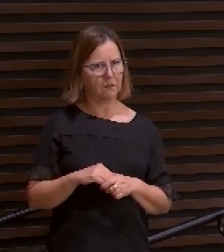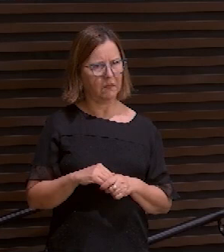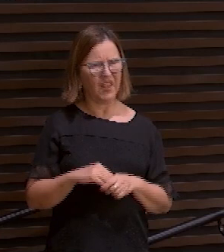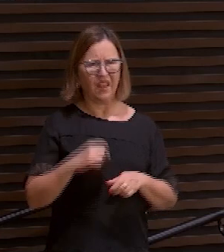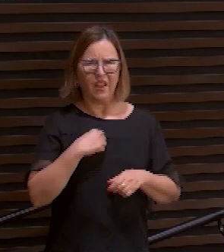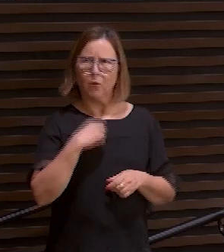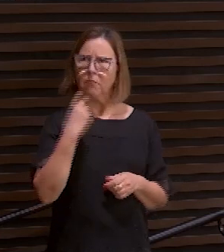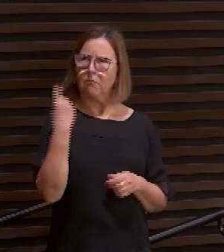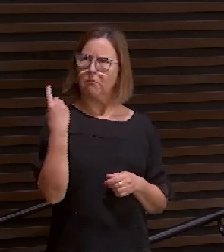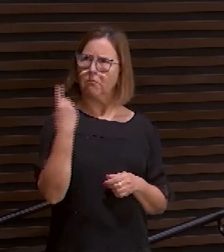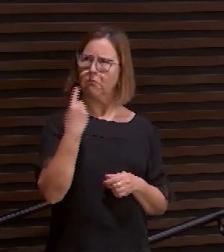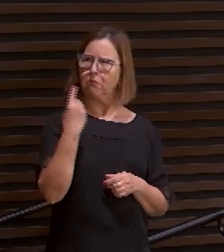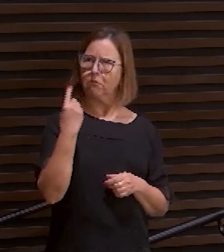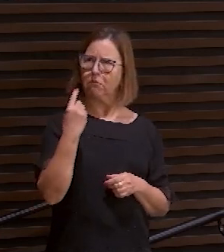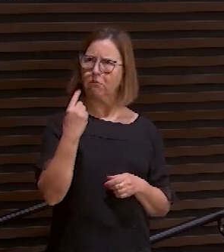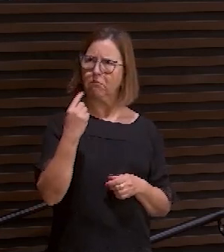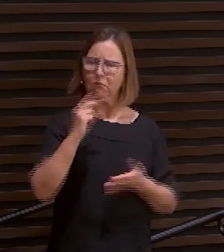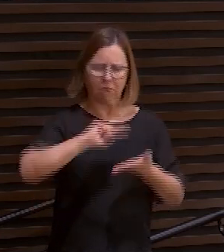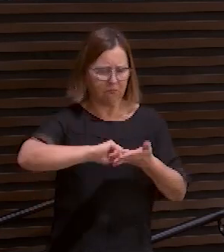Sozinho ali, eu não dormia.